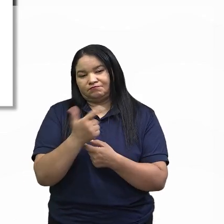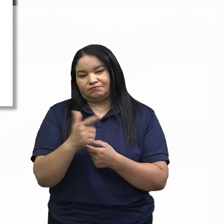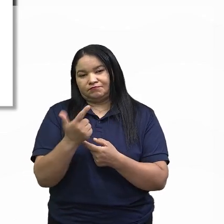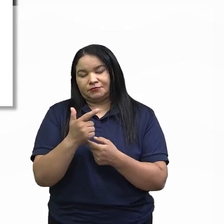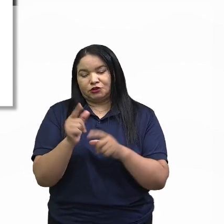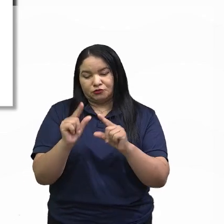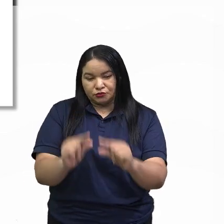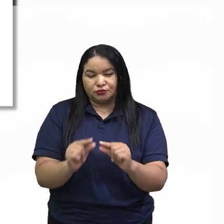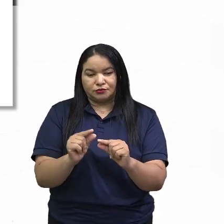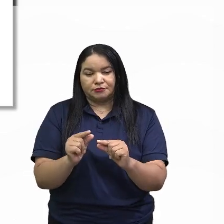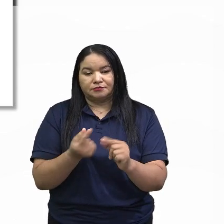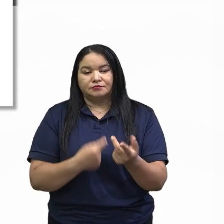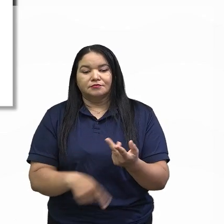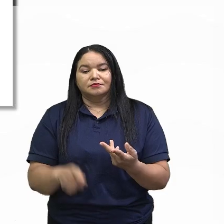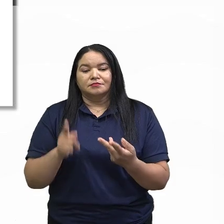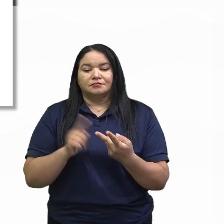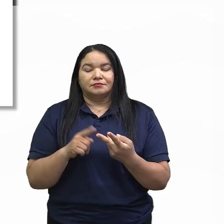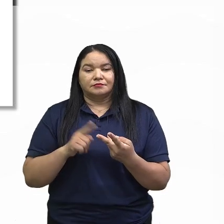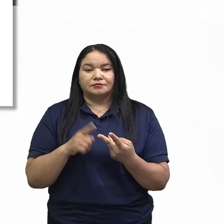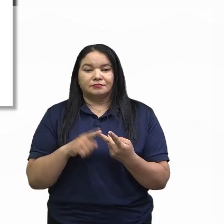eficiência reduzida.